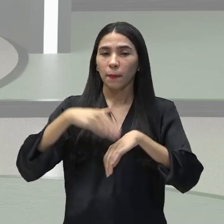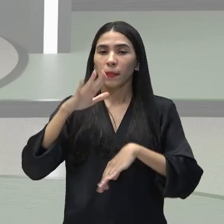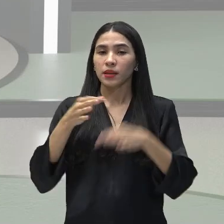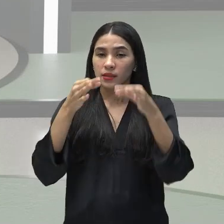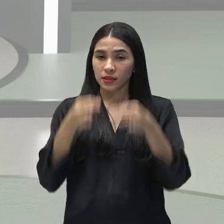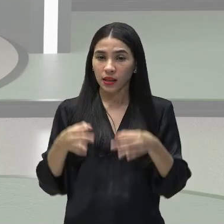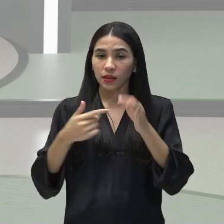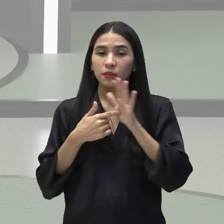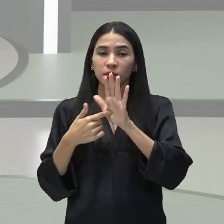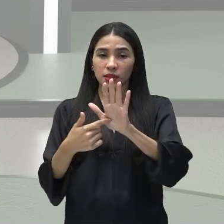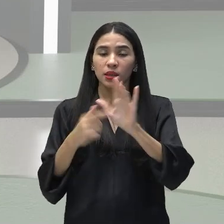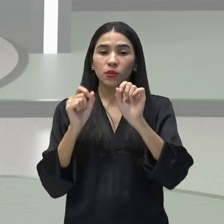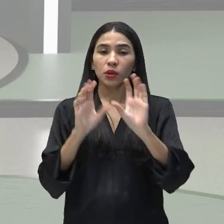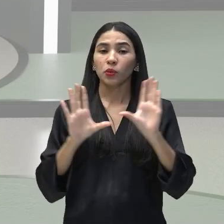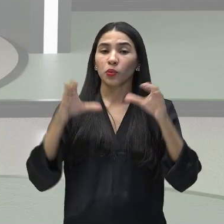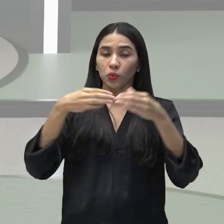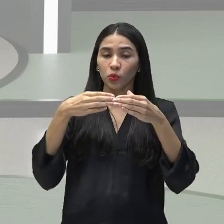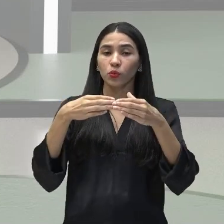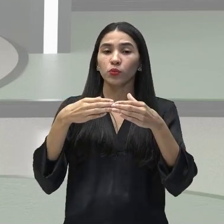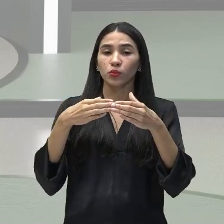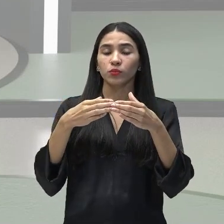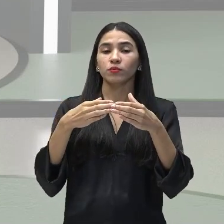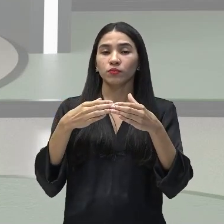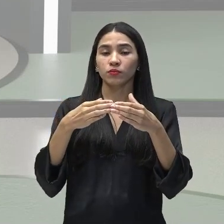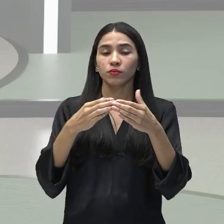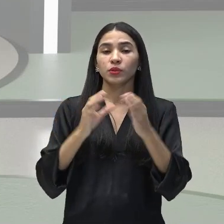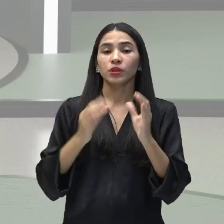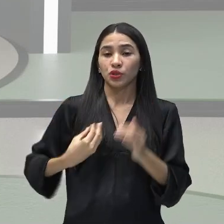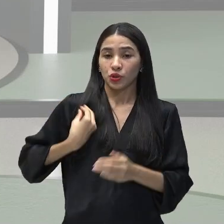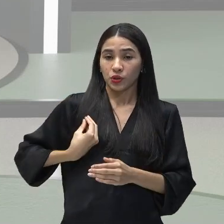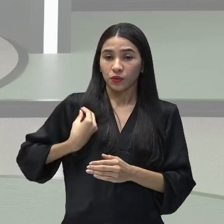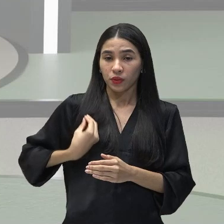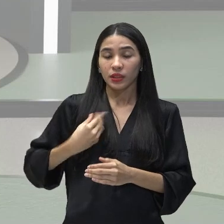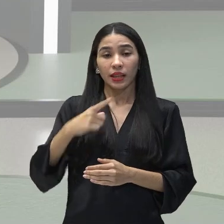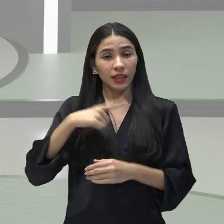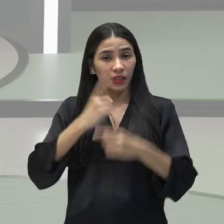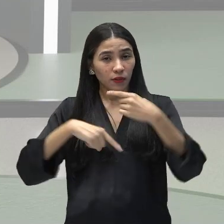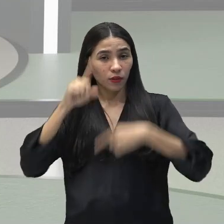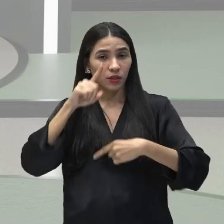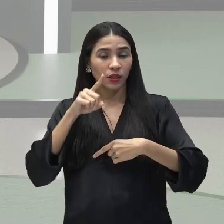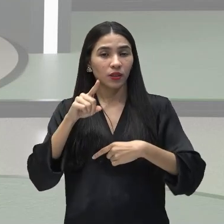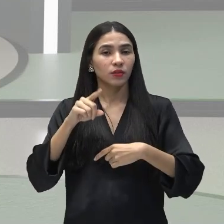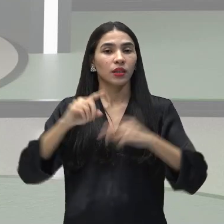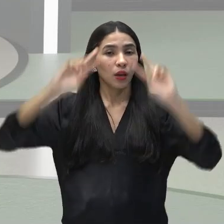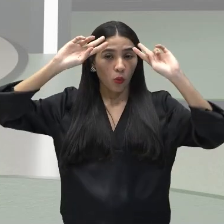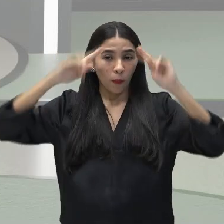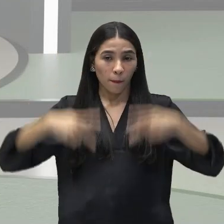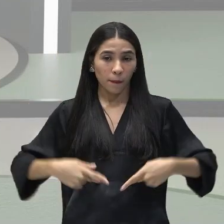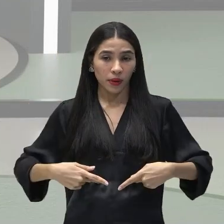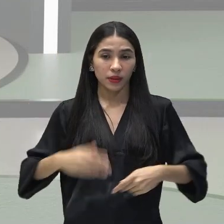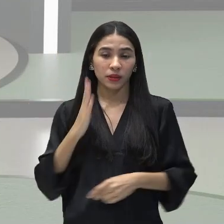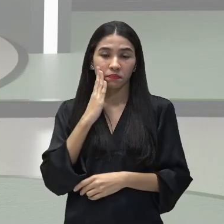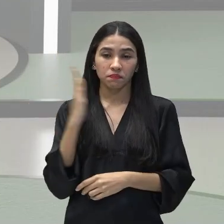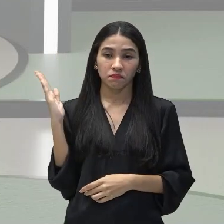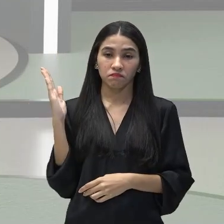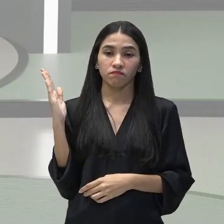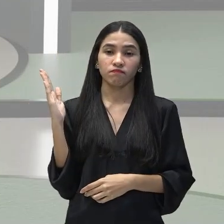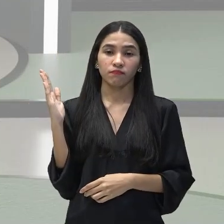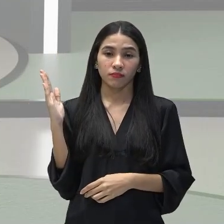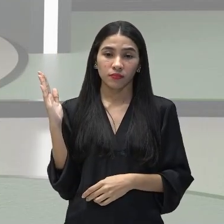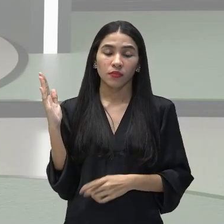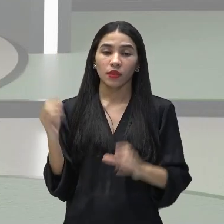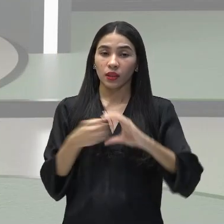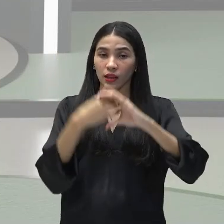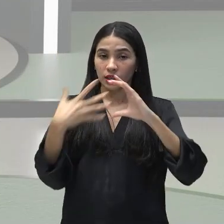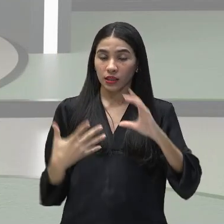que as espécies, elas evoluem. Nesse exemplo aqui, a espécie humana, né, que evoluiu de outras com